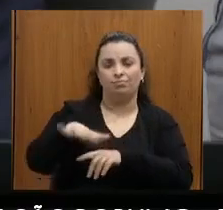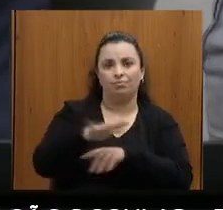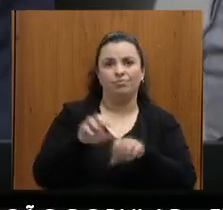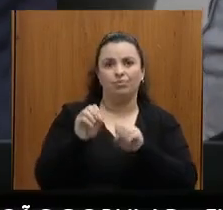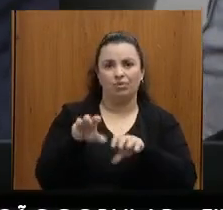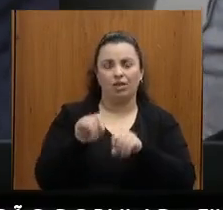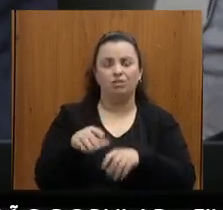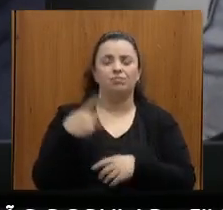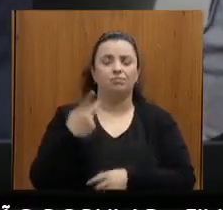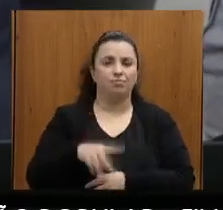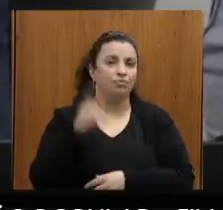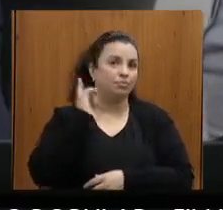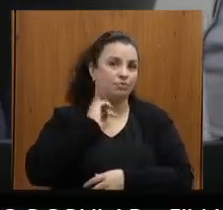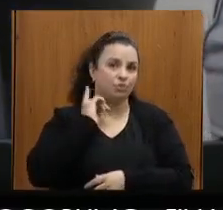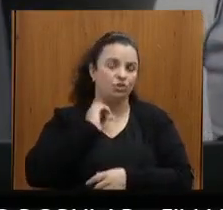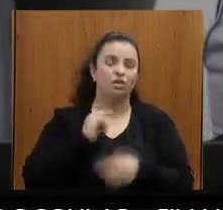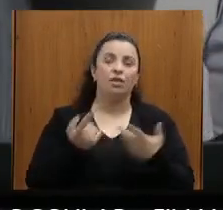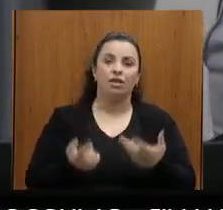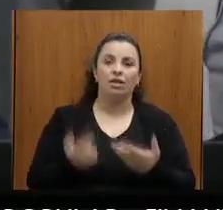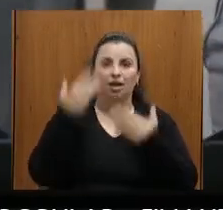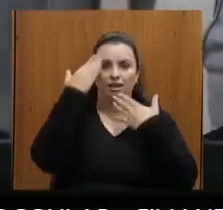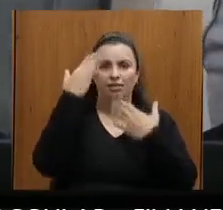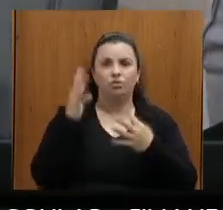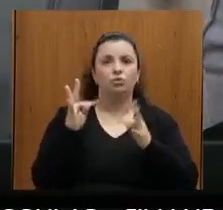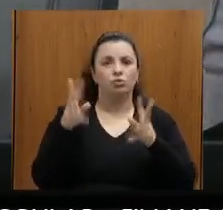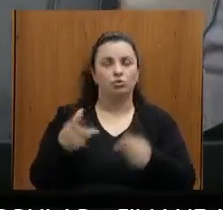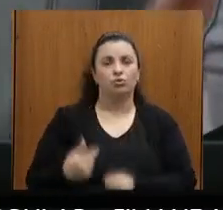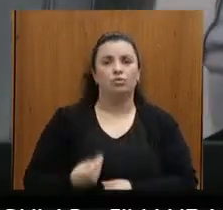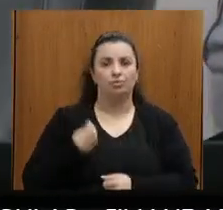agradecemos a presença de todos eles e...